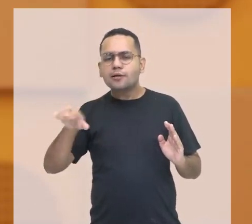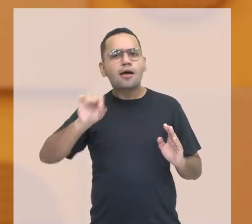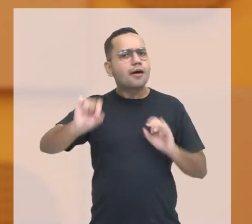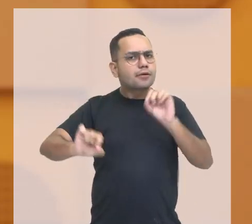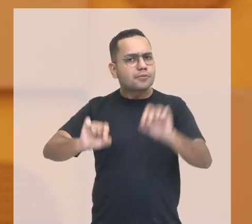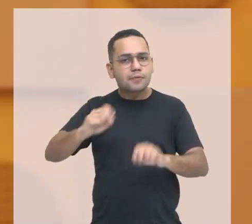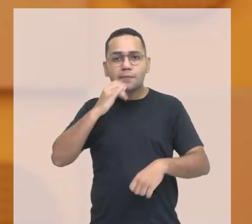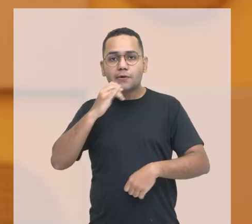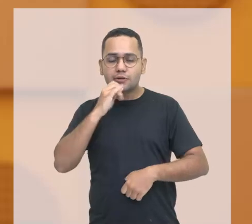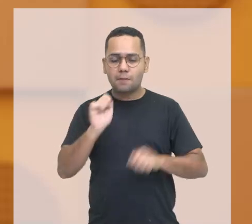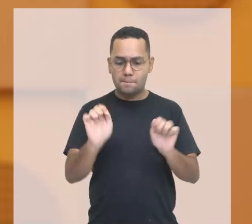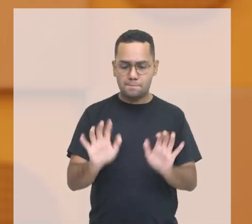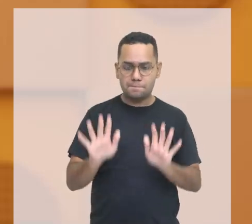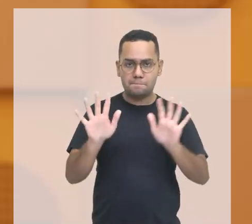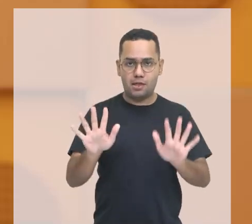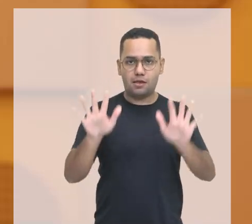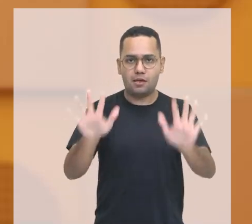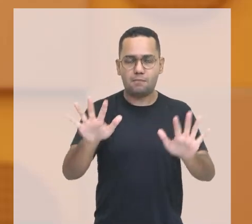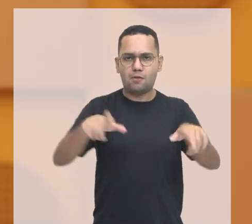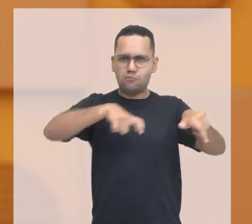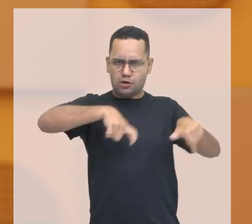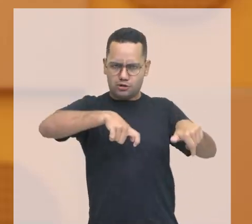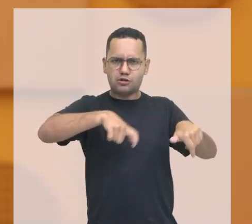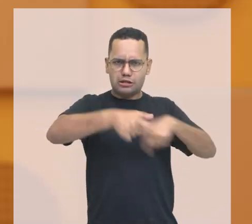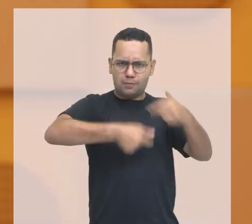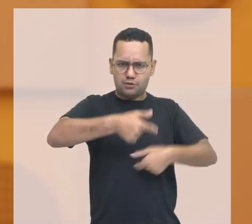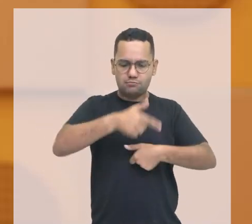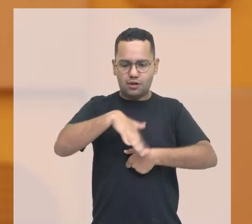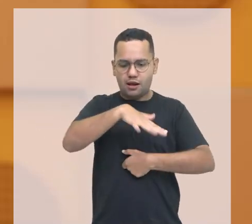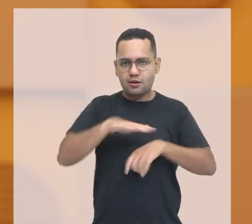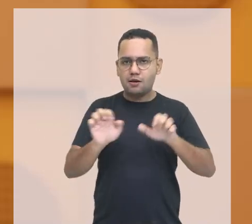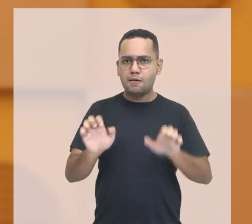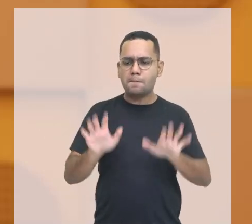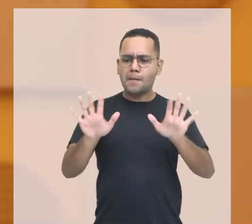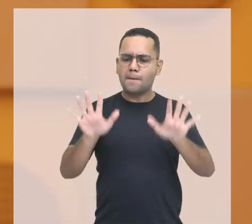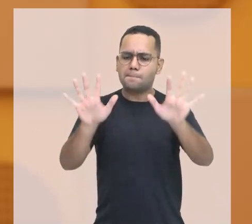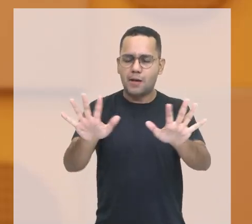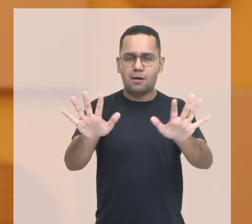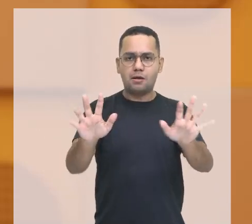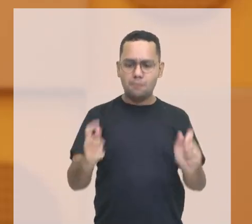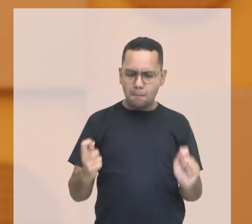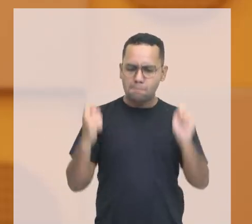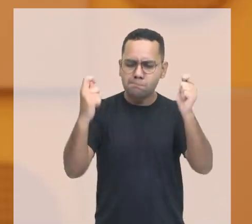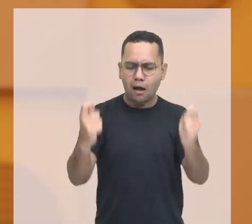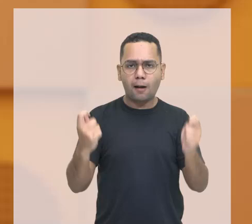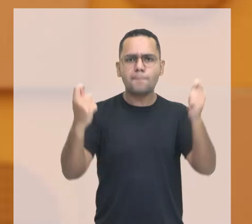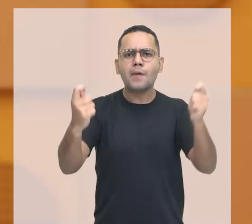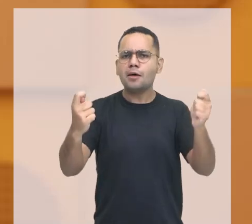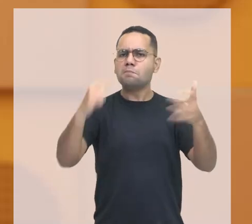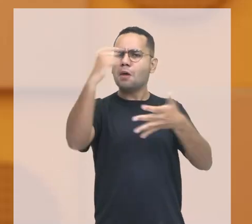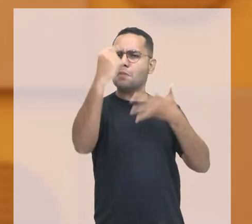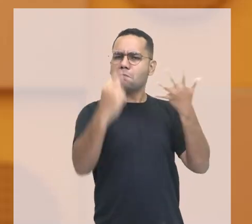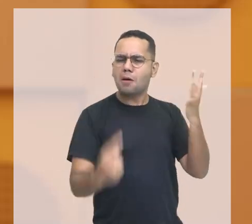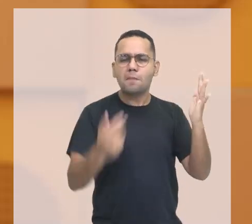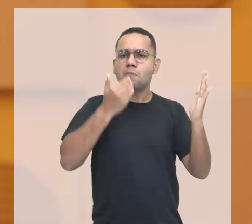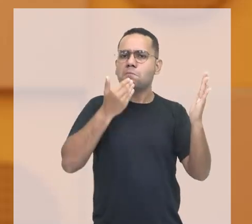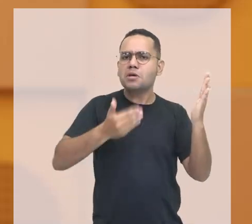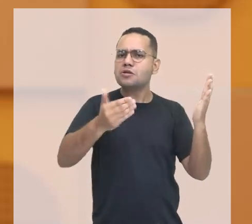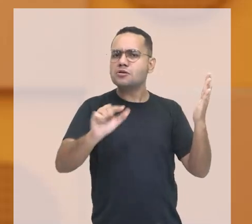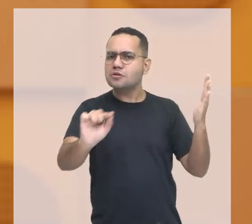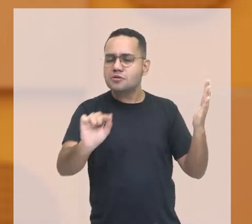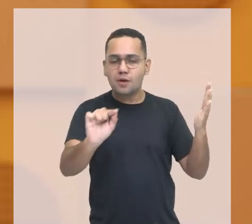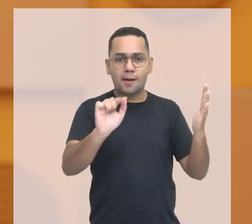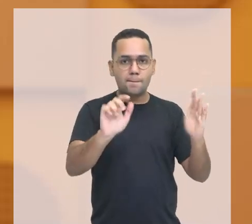próprios camponeses para reivindicar medidas básicas para a sua sobrevivência, inclusive grande parte das manifestações